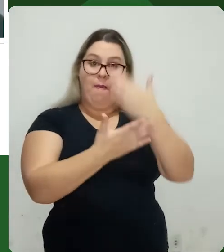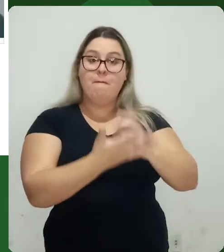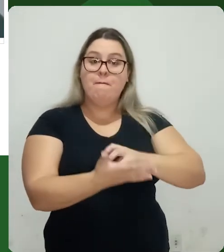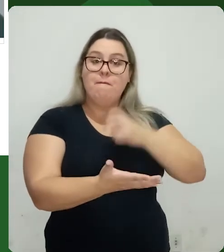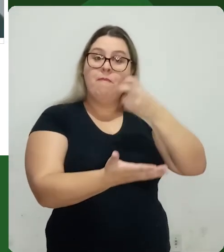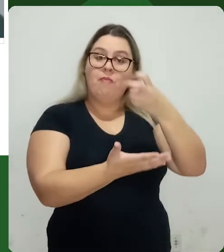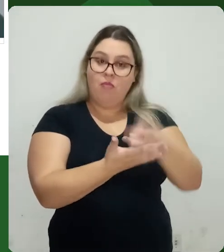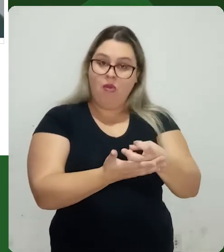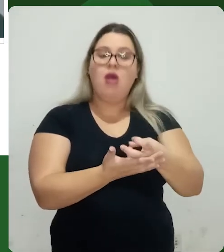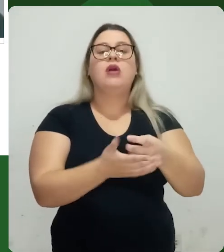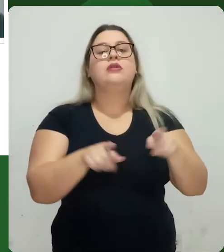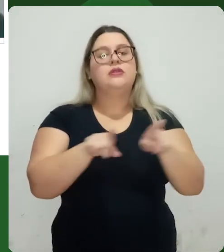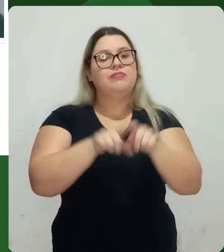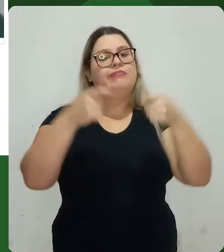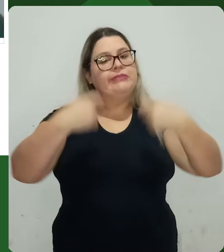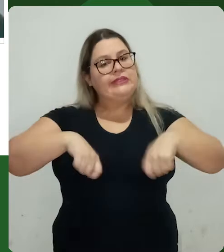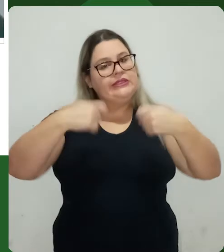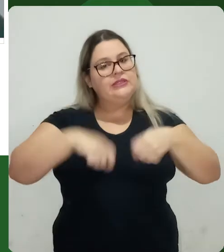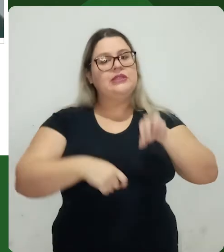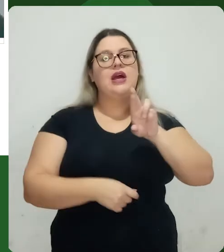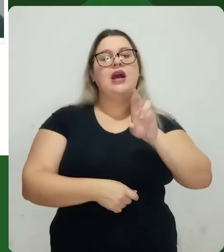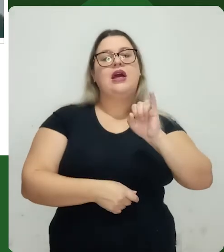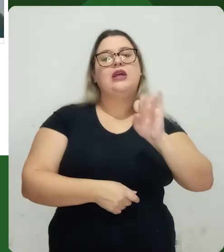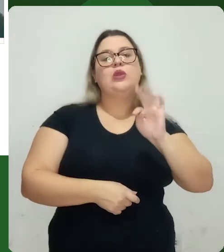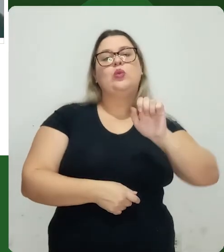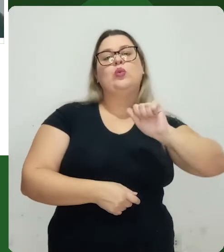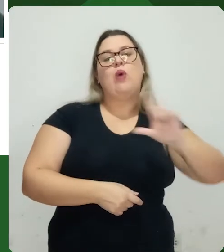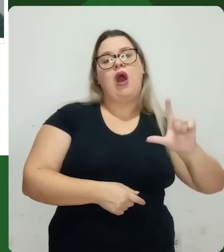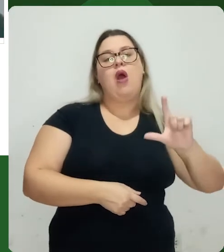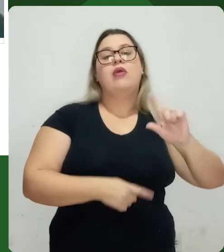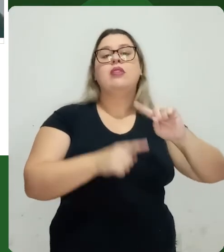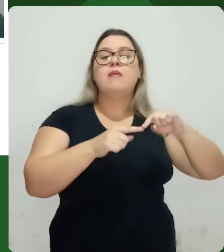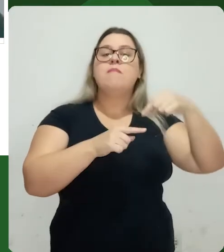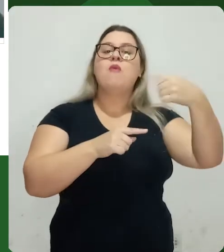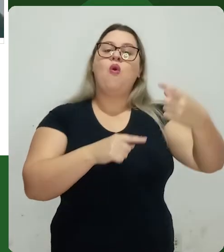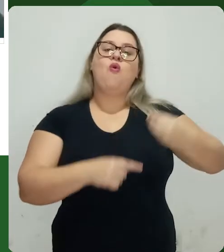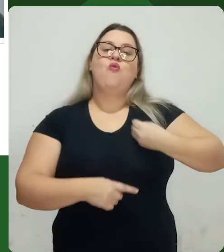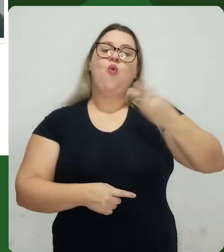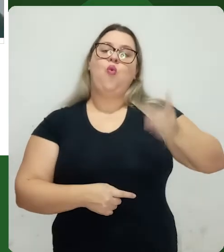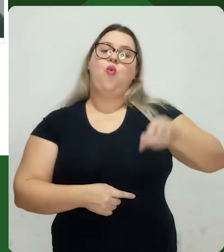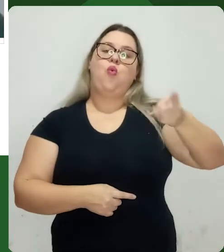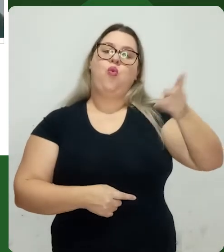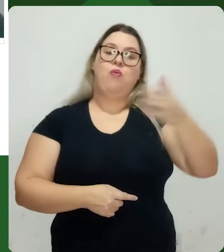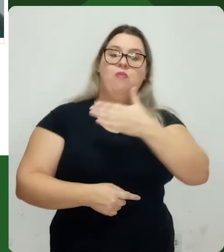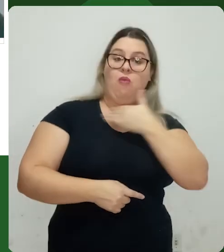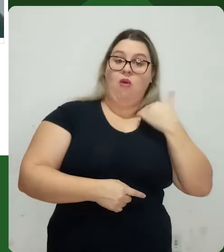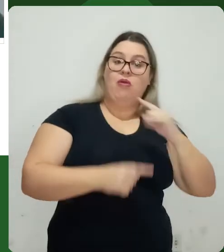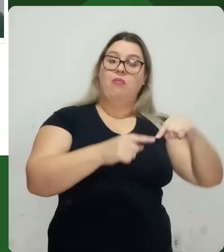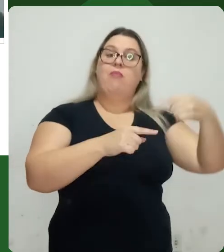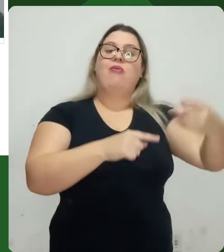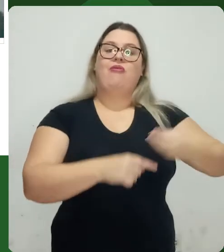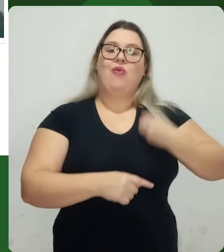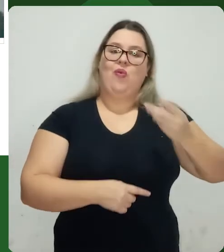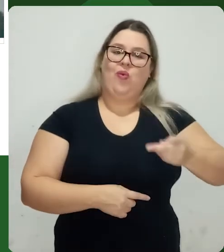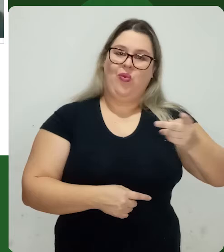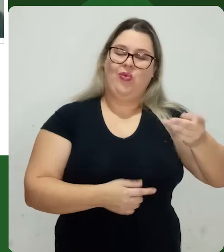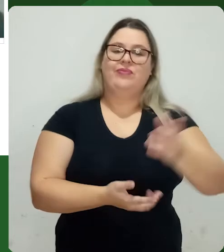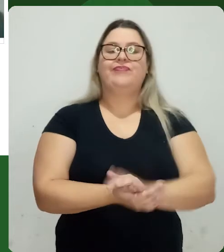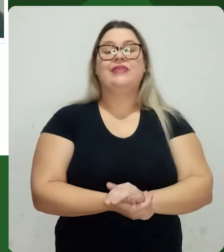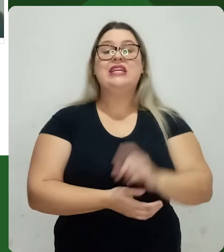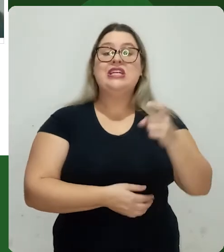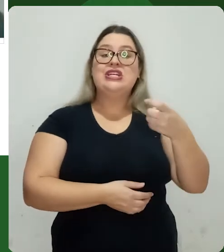na morte, uma vez que ocorria a morte, também existiriam rituais e que a vida continuaria a ocorrer após a morte.